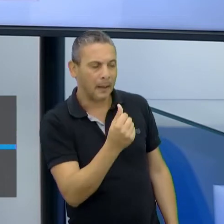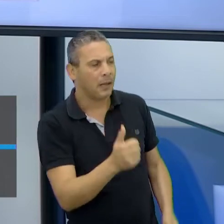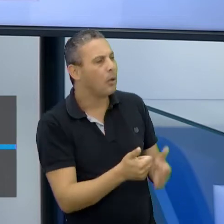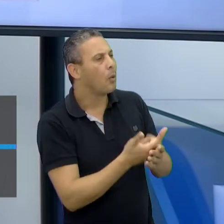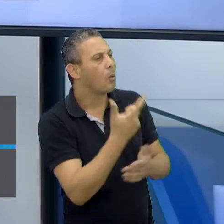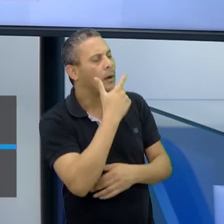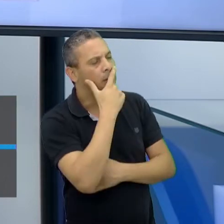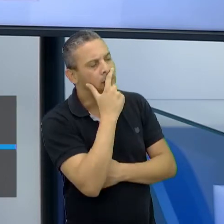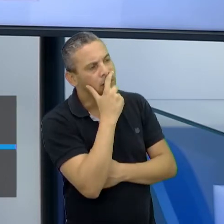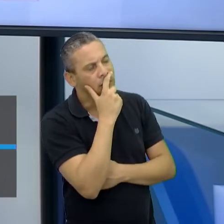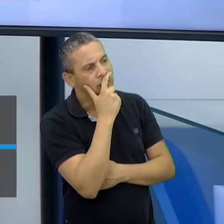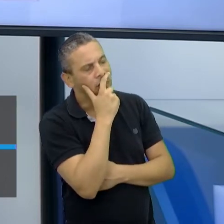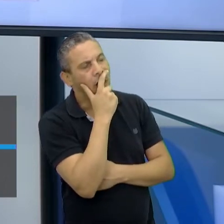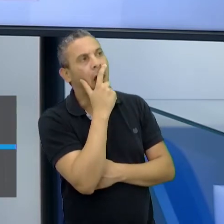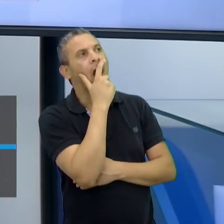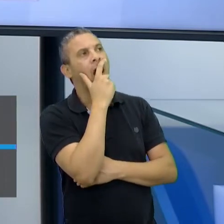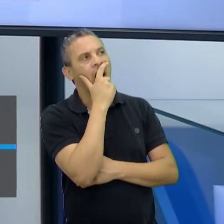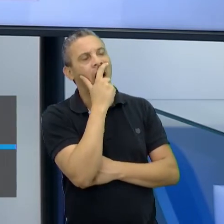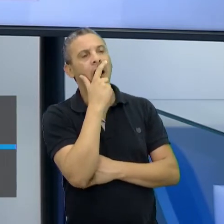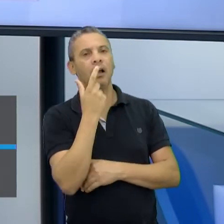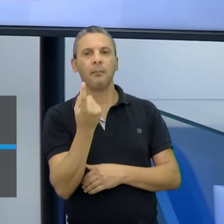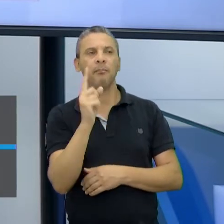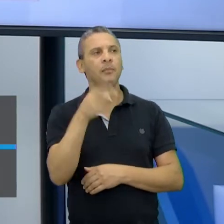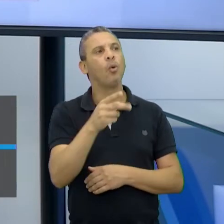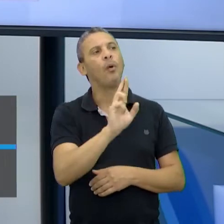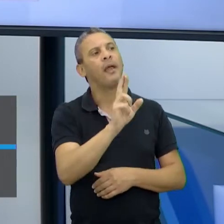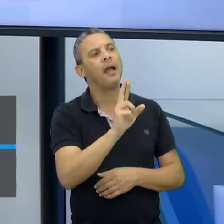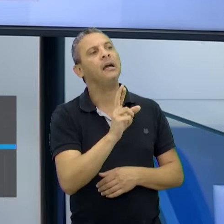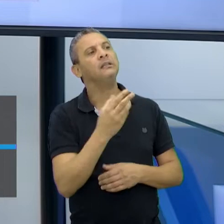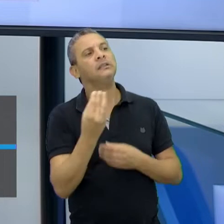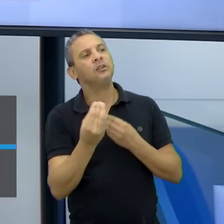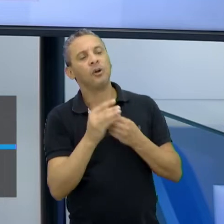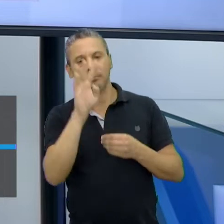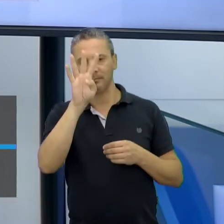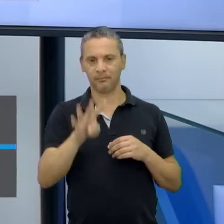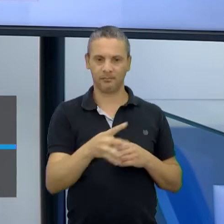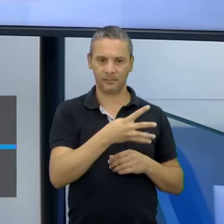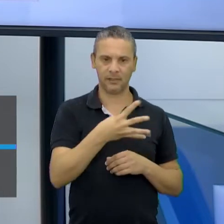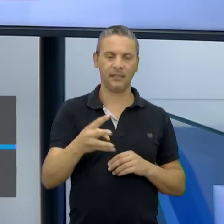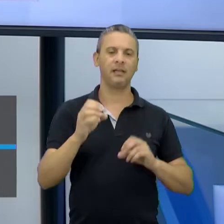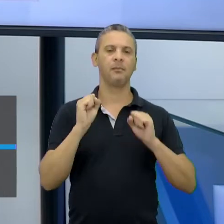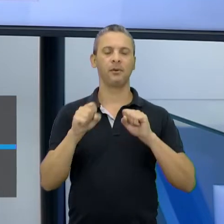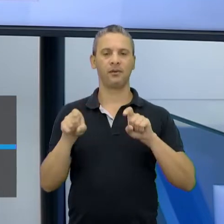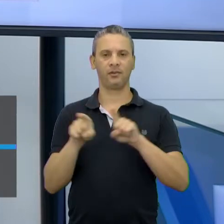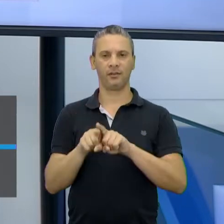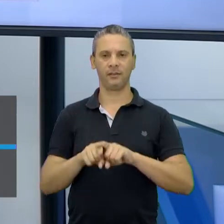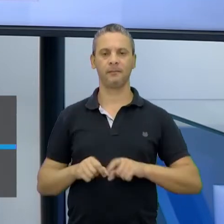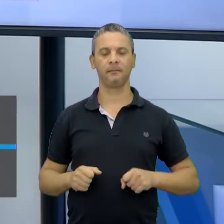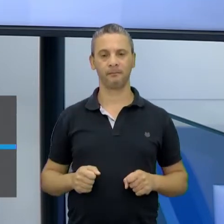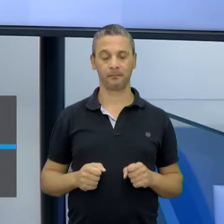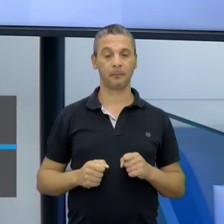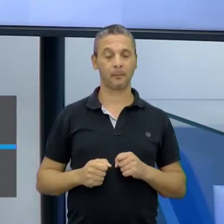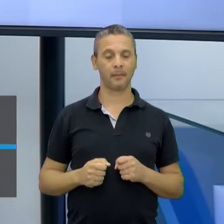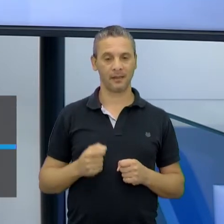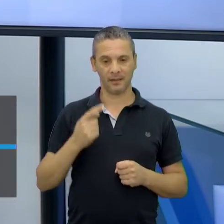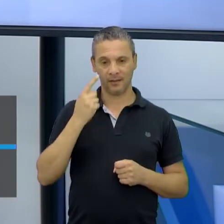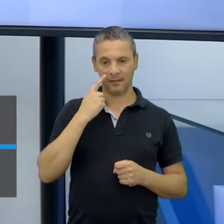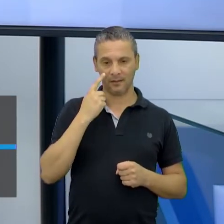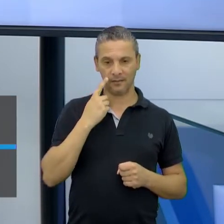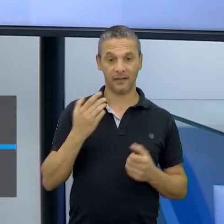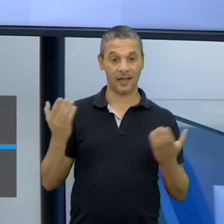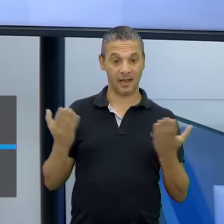colocar no Excel e eu vou ensinar vocês aí a fazer essa planilha com esse orçamento financeiro. Então nós vamos lá